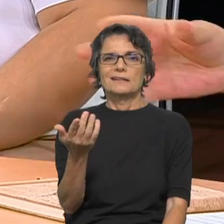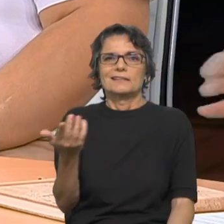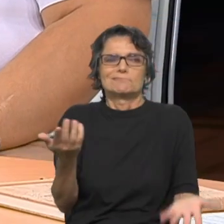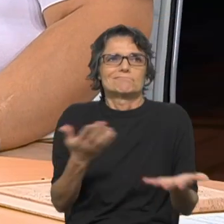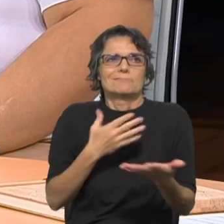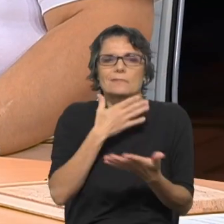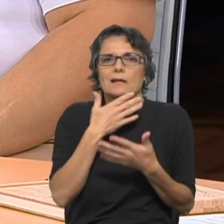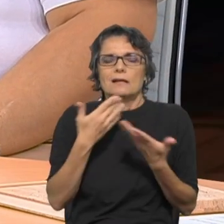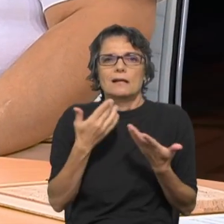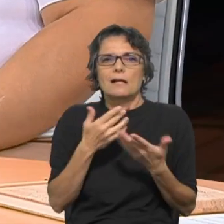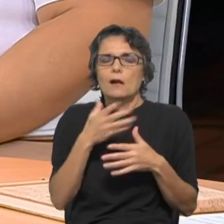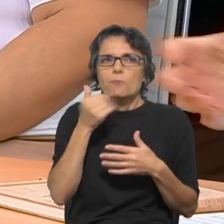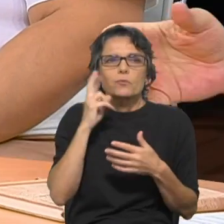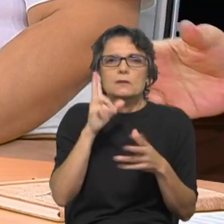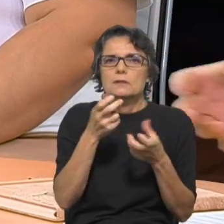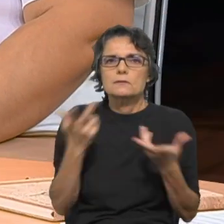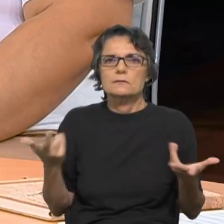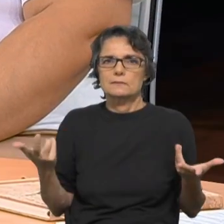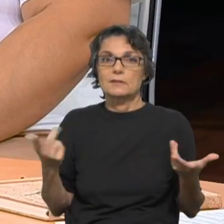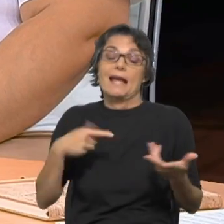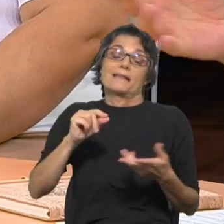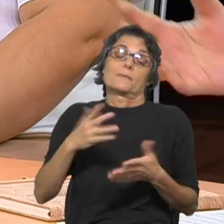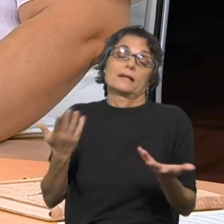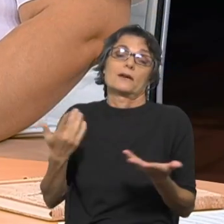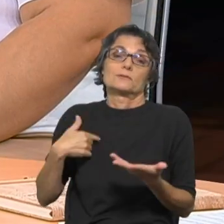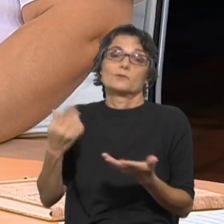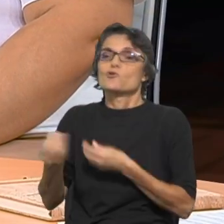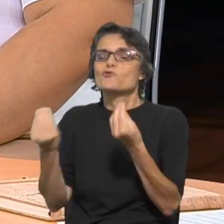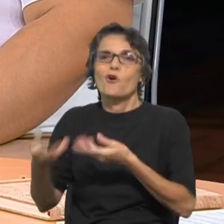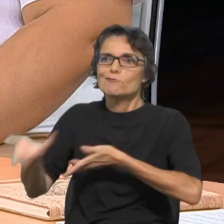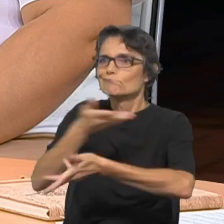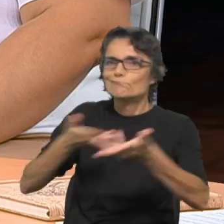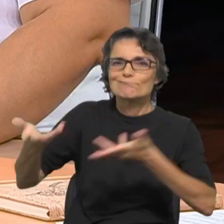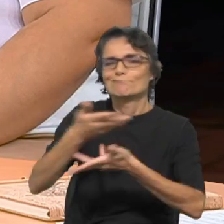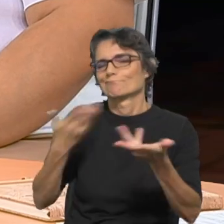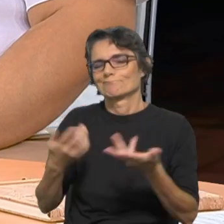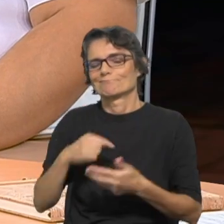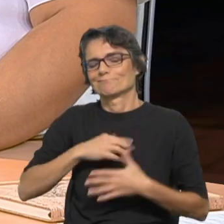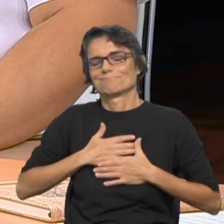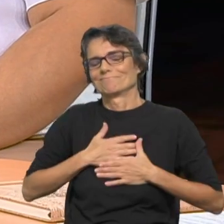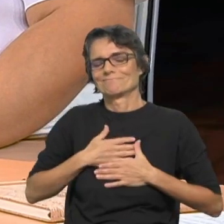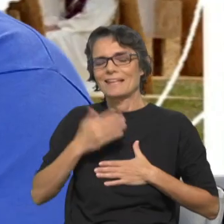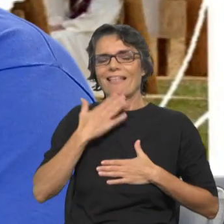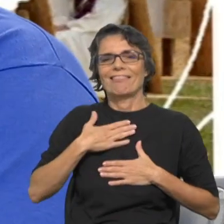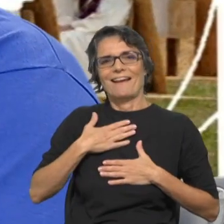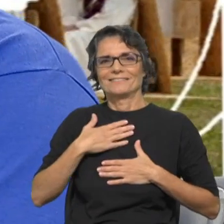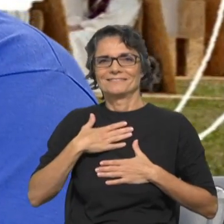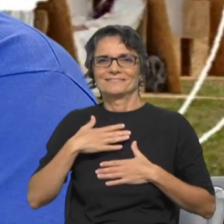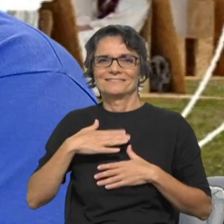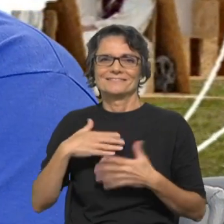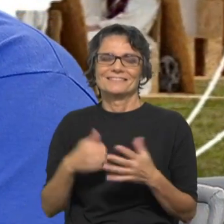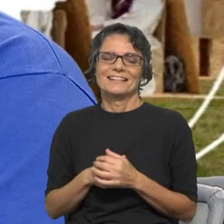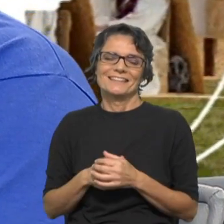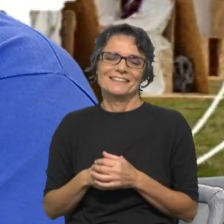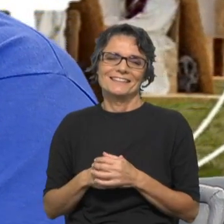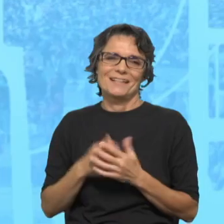tendo a que já tenho agora, estar com os jovens e estar com o espírito juvenil, de facto, isso também nos rejuvenesce. Mas estes